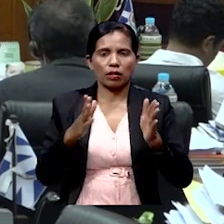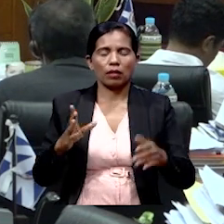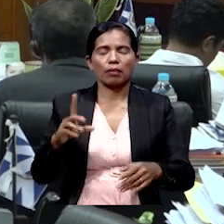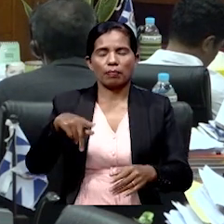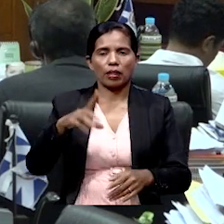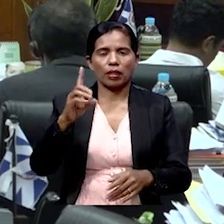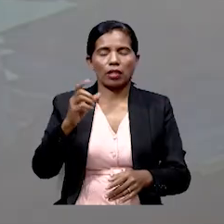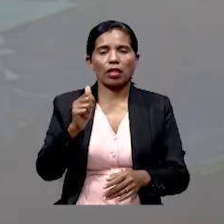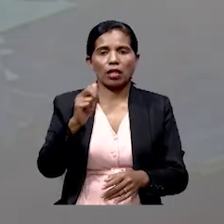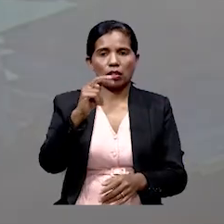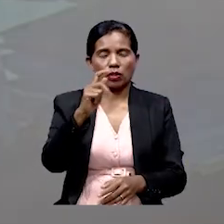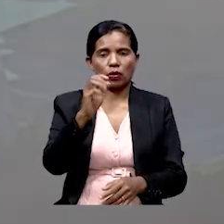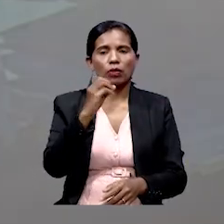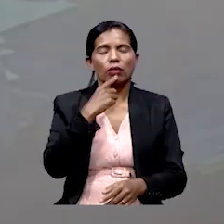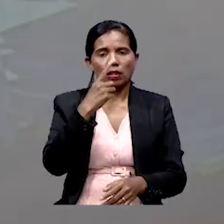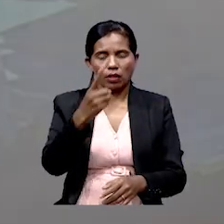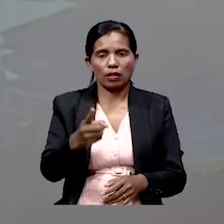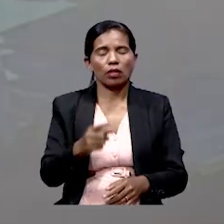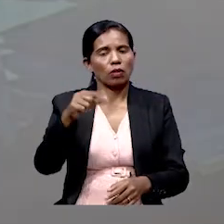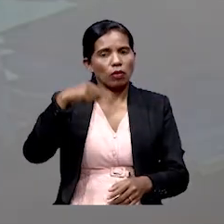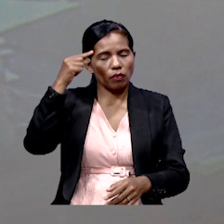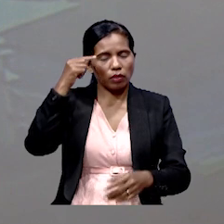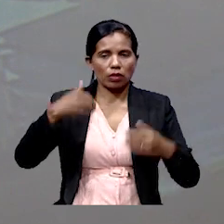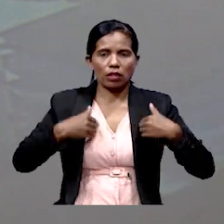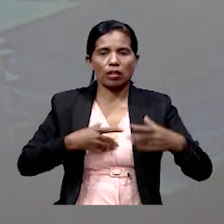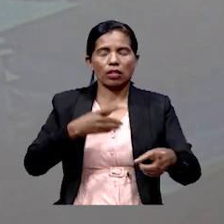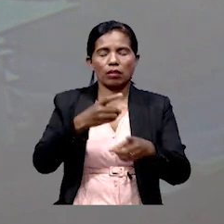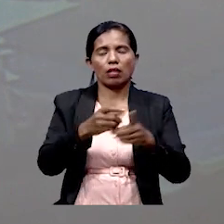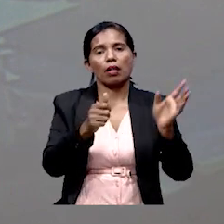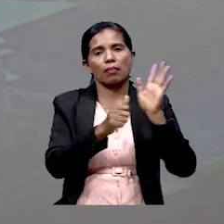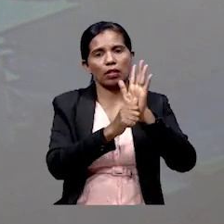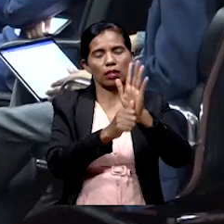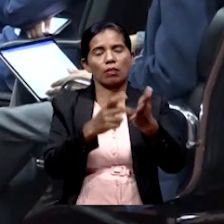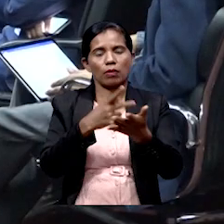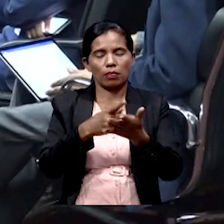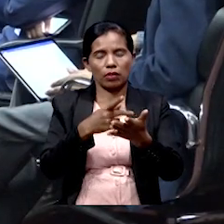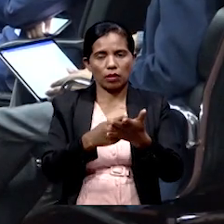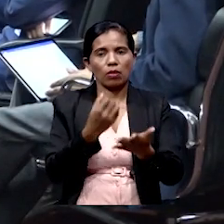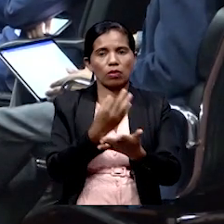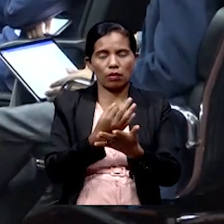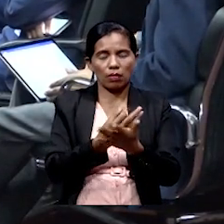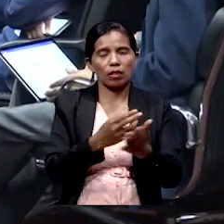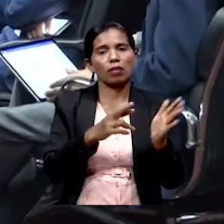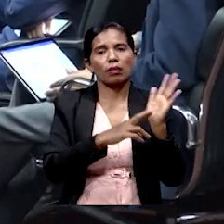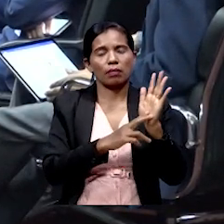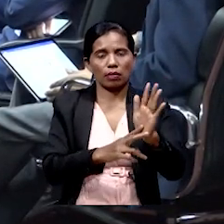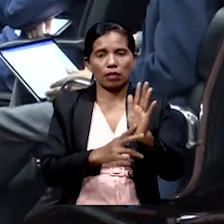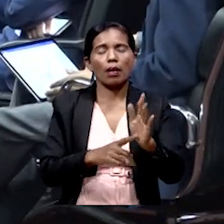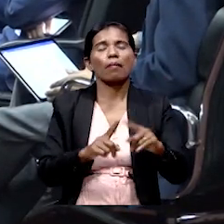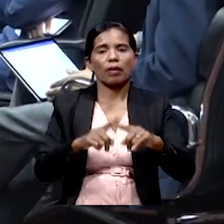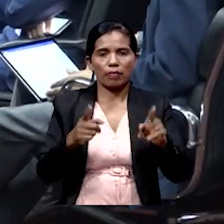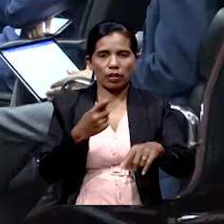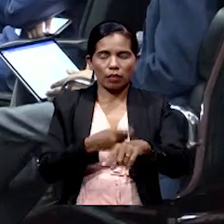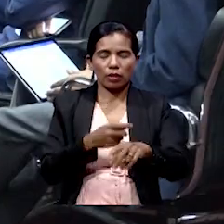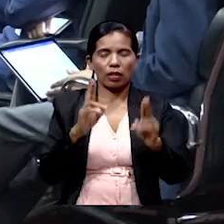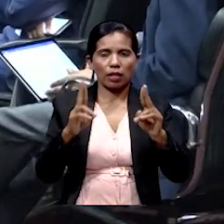da Conceição Calohan Hateten, cada governo e a direito apresenta proposta orçamento retificativo, mas bem, tempo nebe